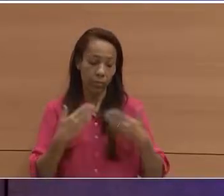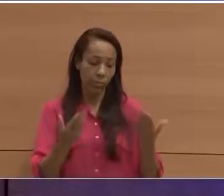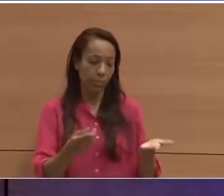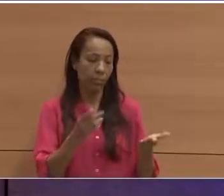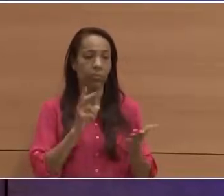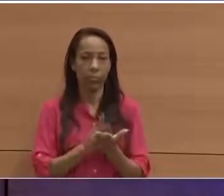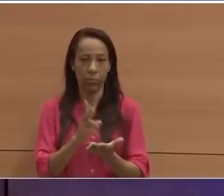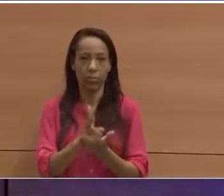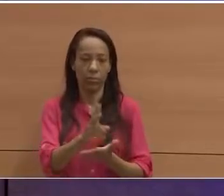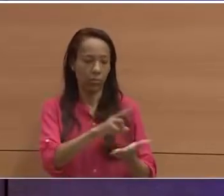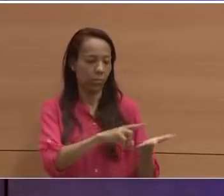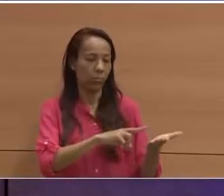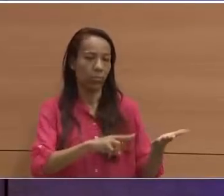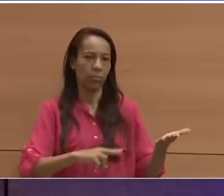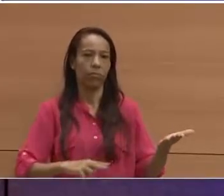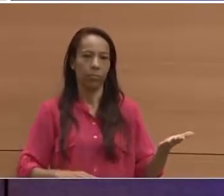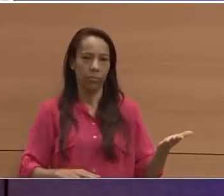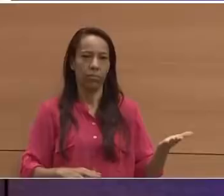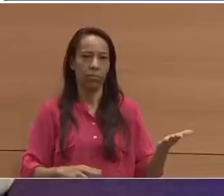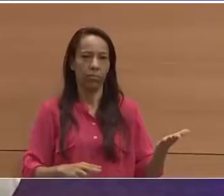pois espero